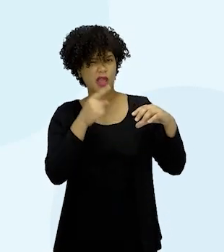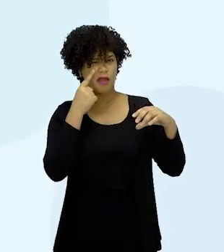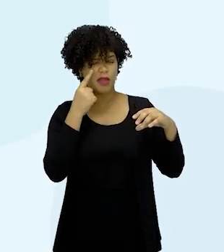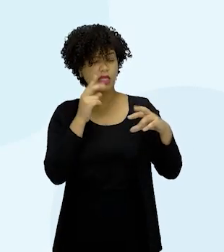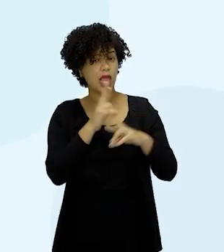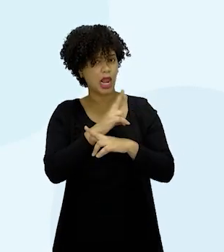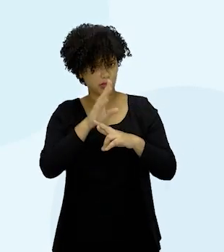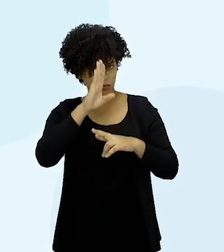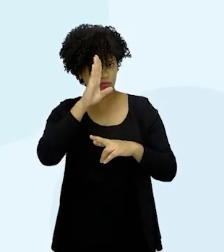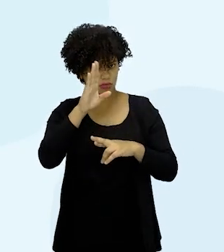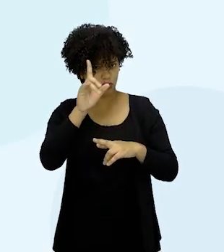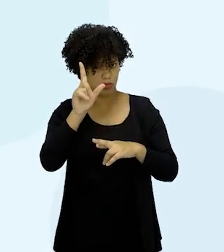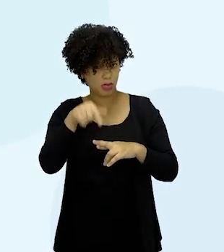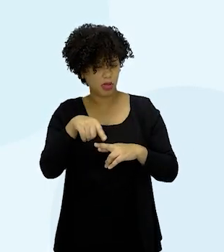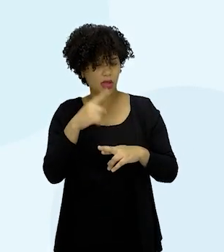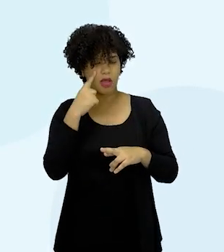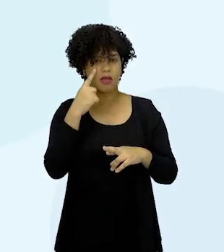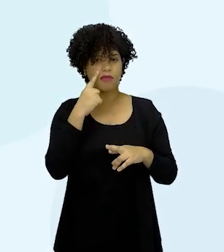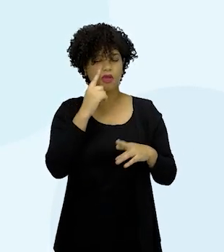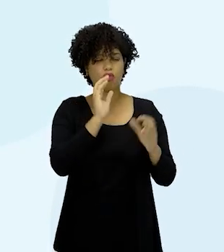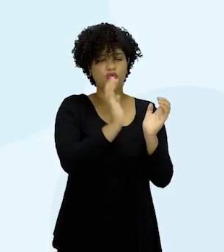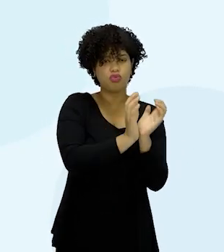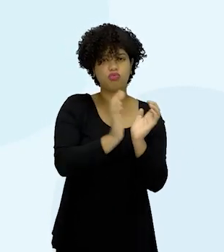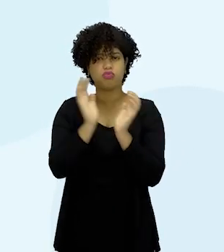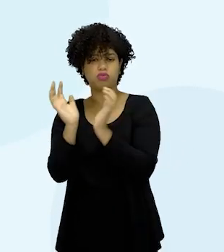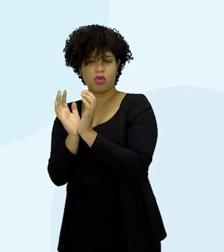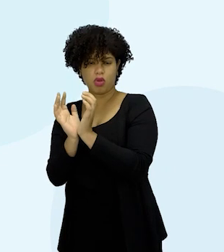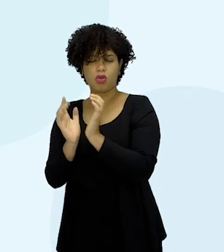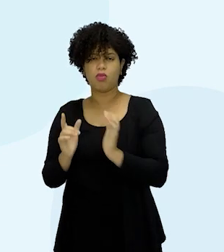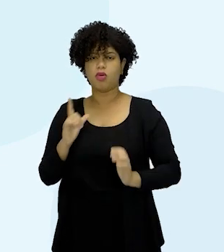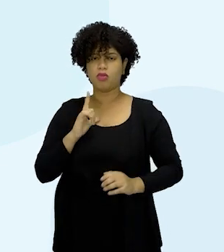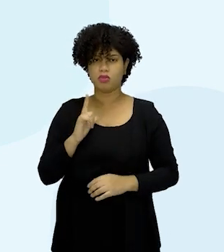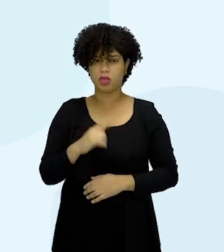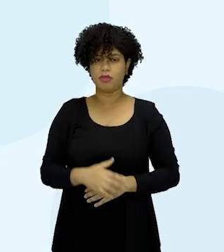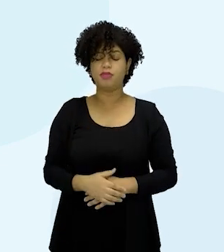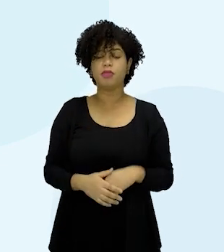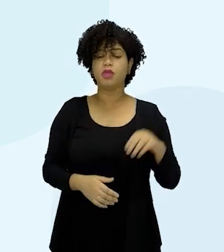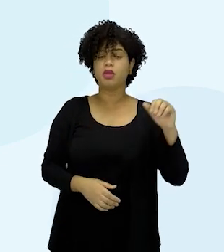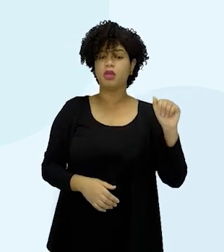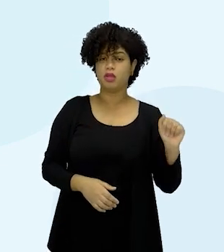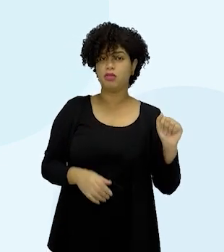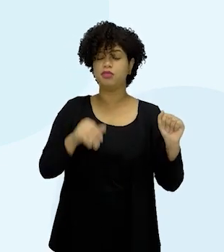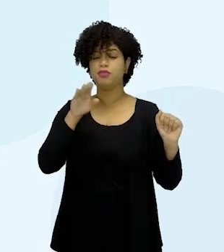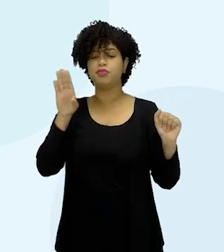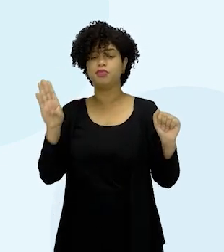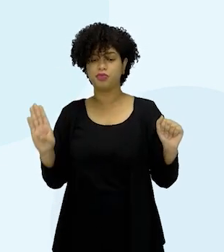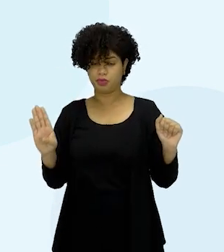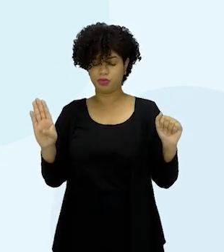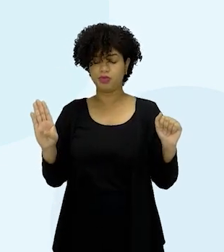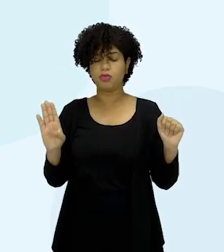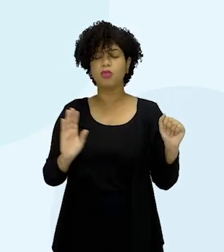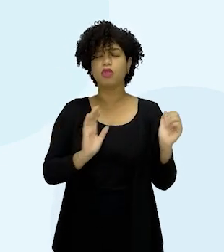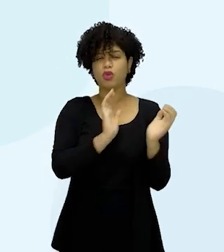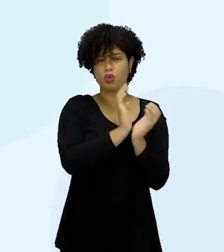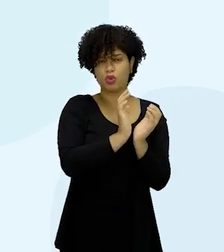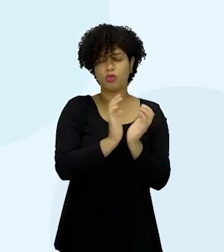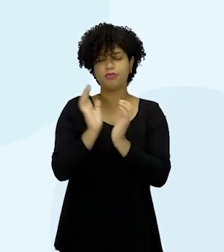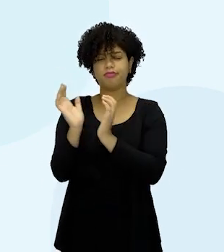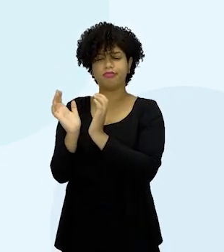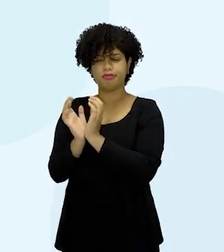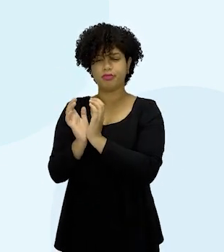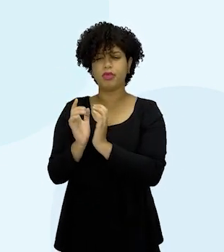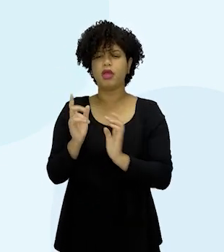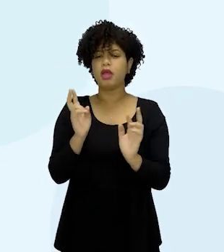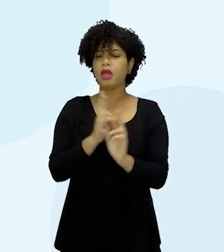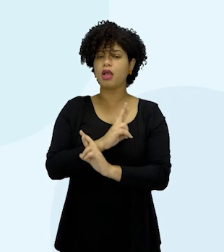Mas primeiro a gente vai falar de relação. Bom, uma relação entre dois conjuntos A e B associa